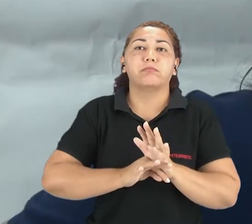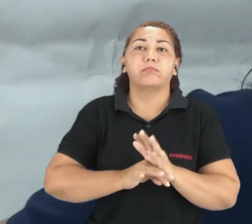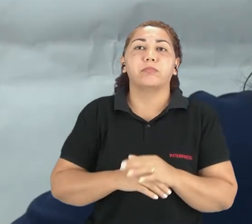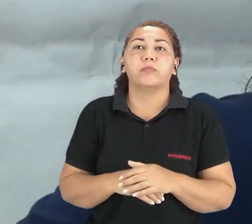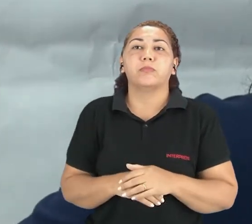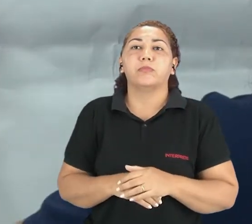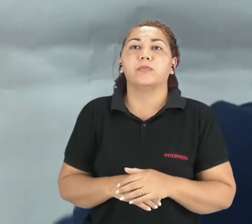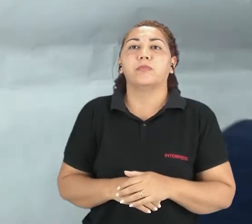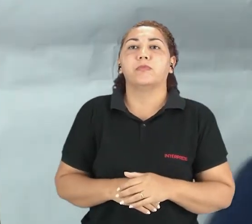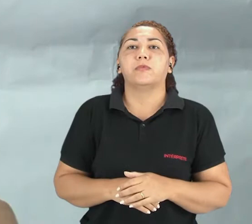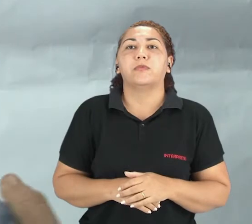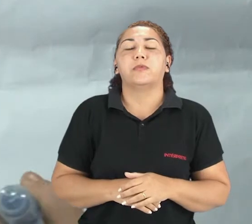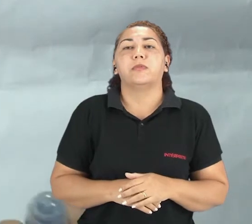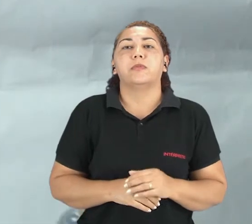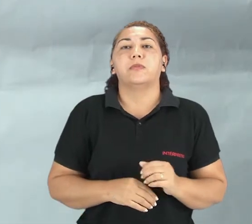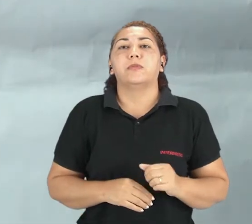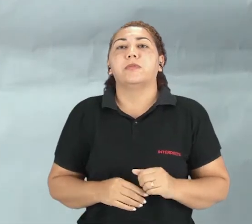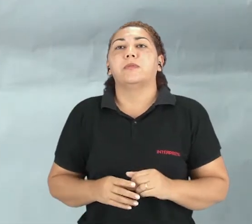trabalho